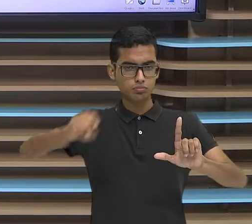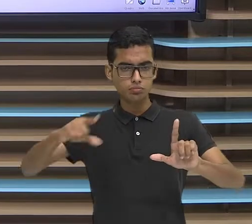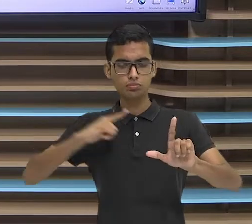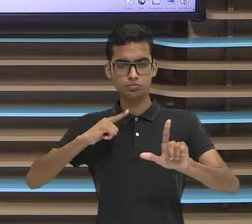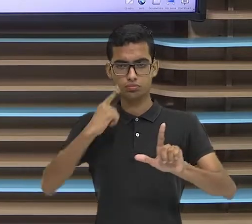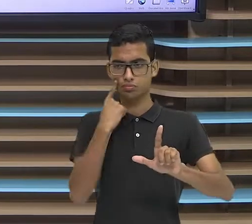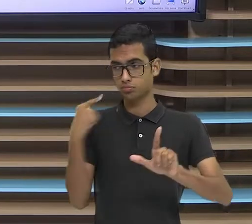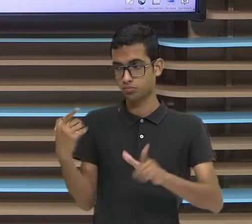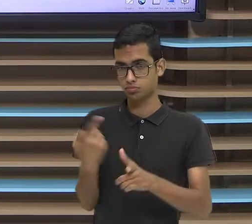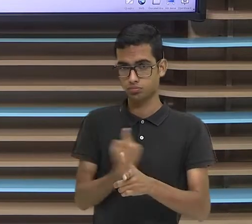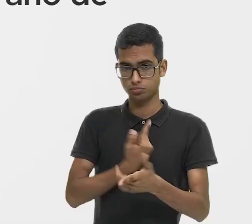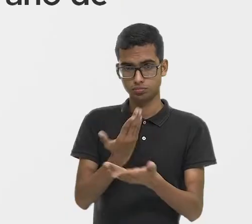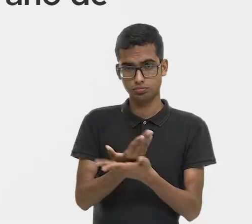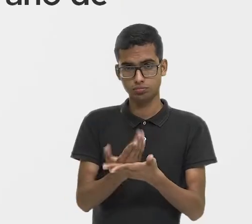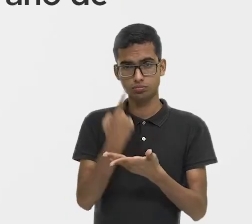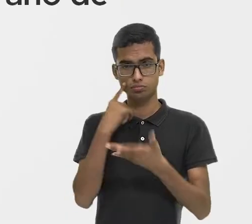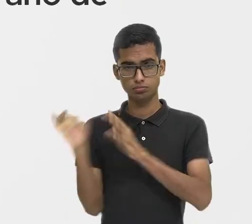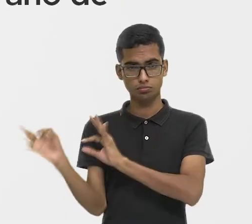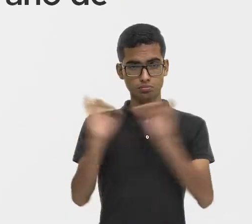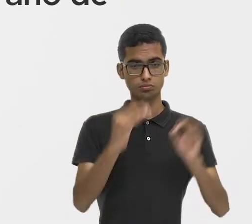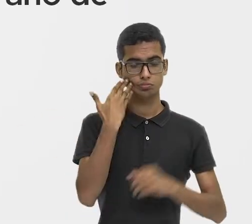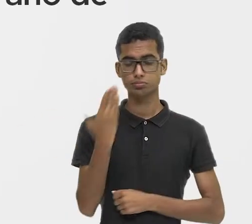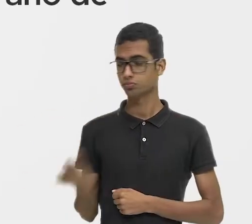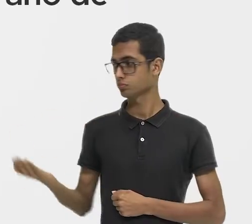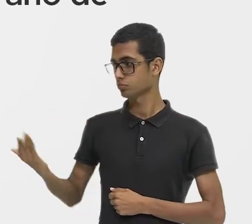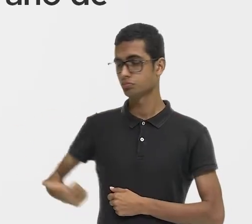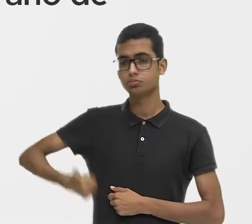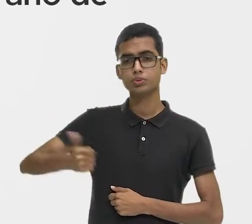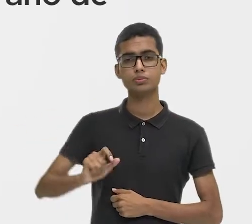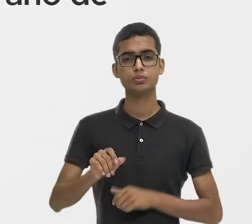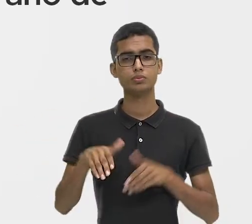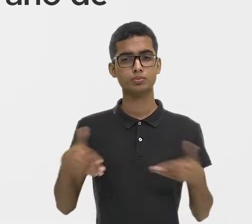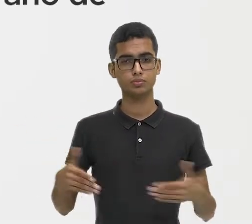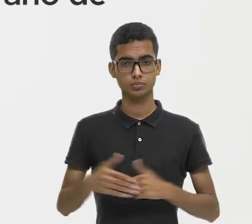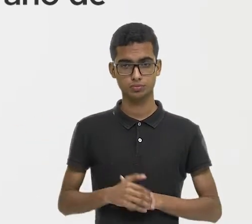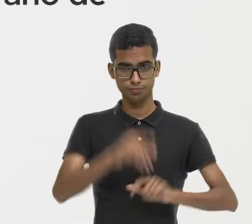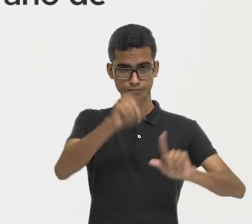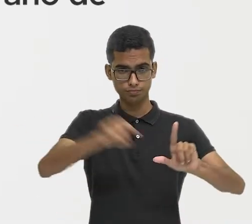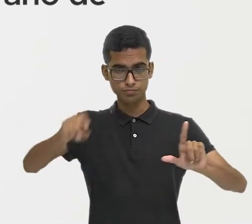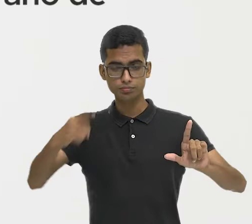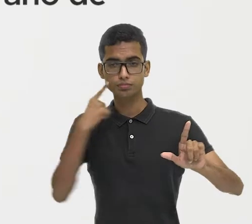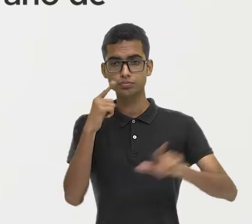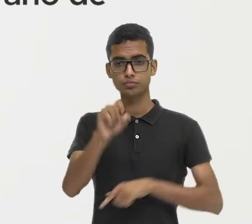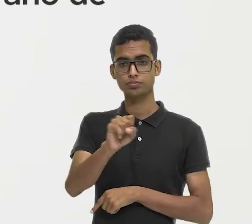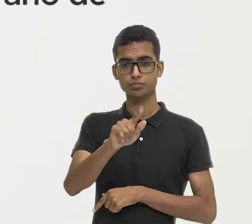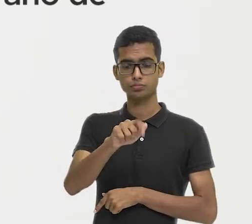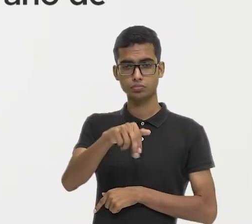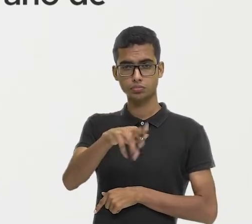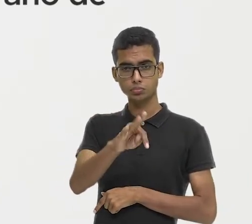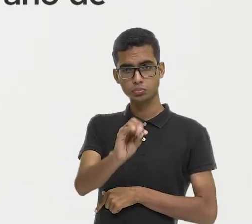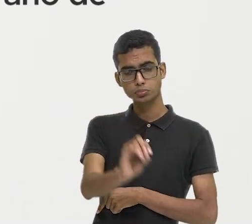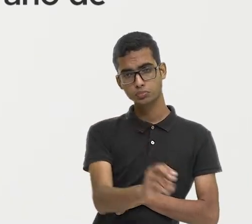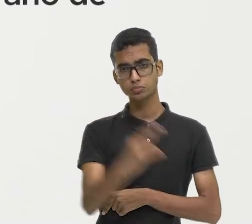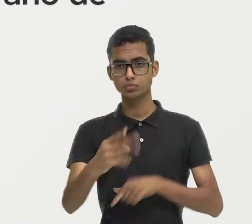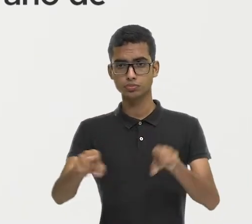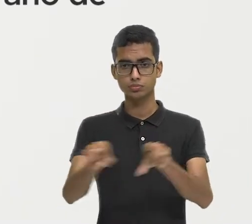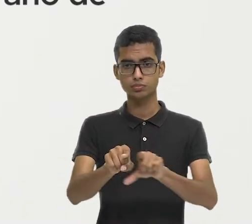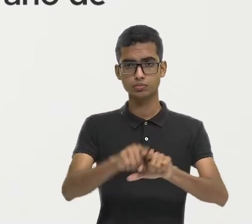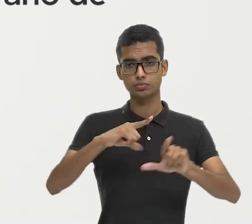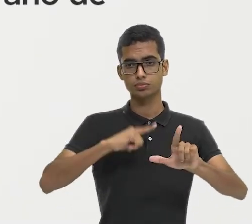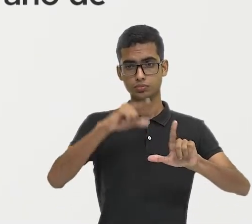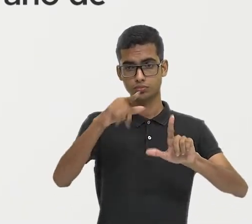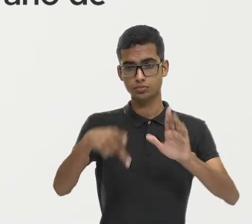de gráficos que a gente vai trabalhar. Acompanhe comigo na tela. Primeiro deles, gráfico de segmento ou gráfico